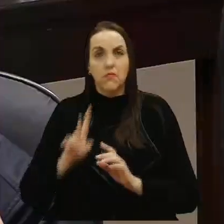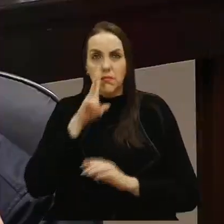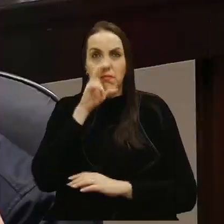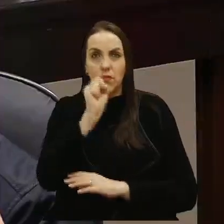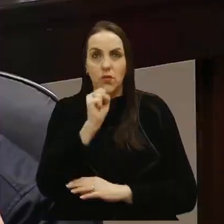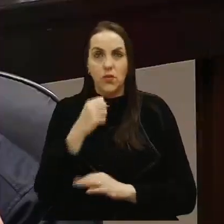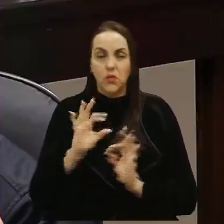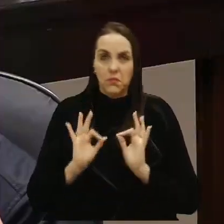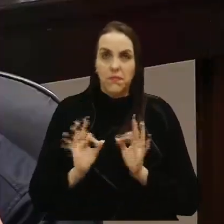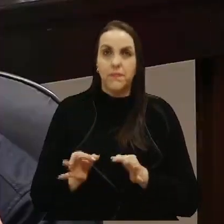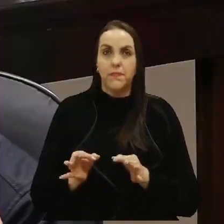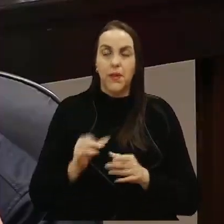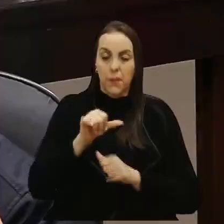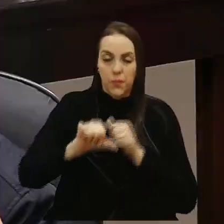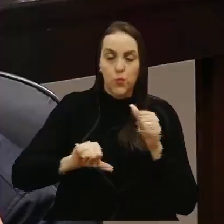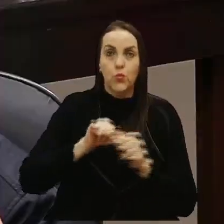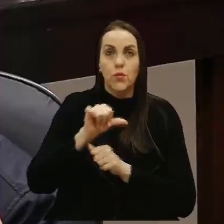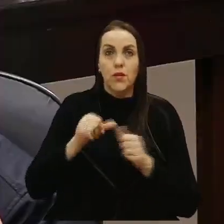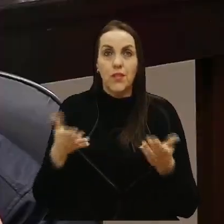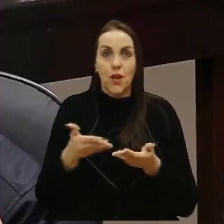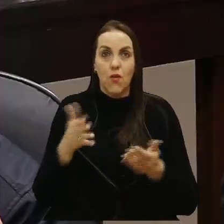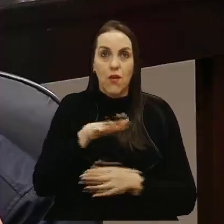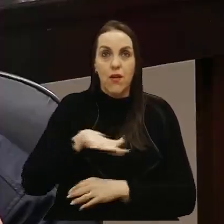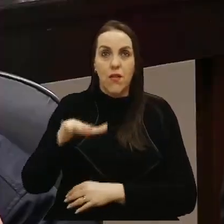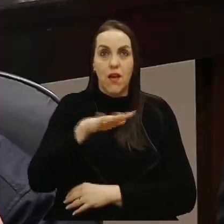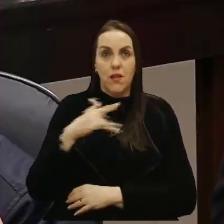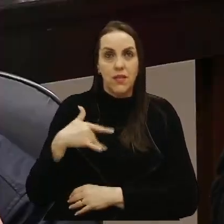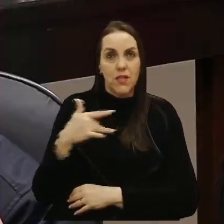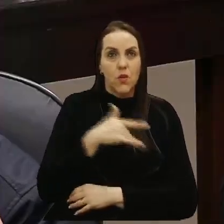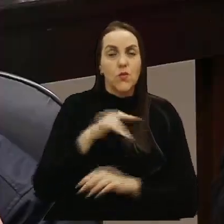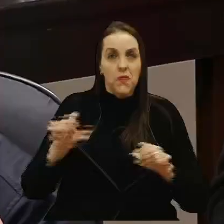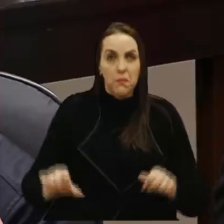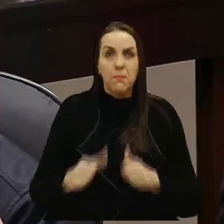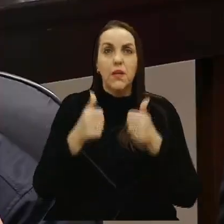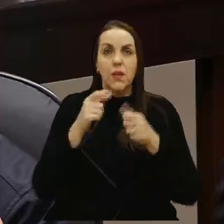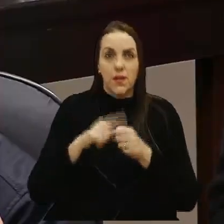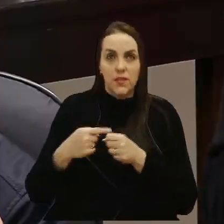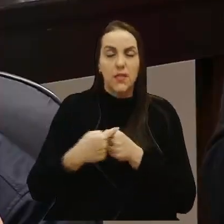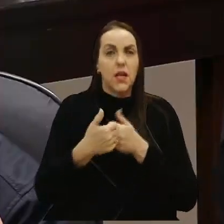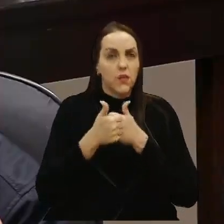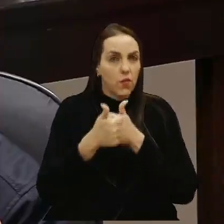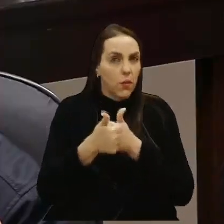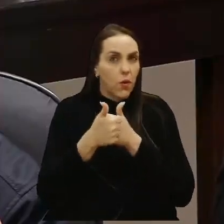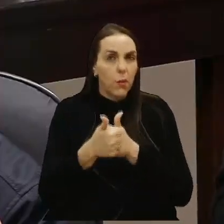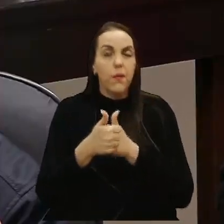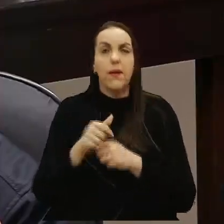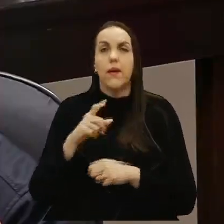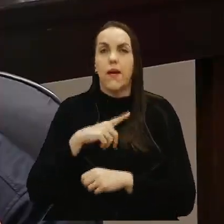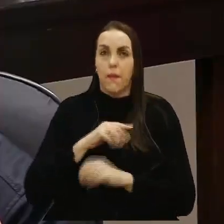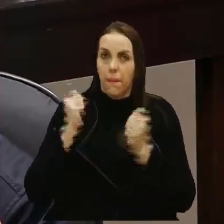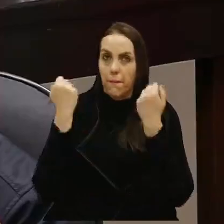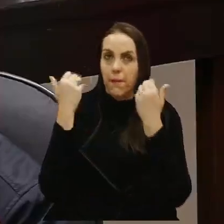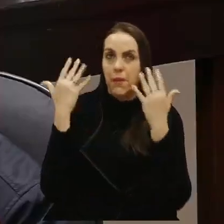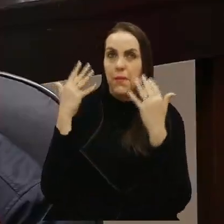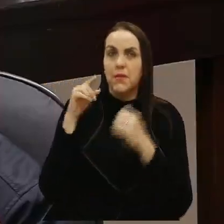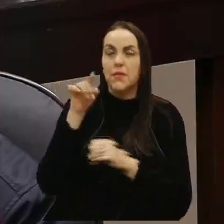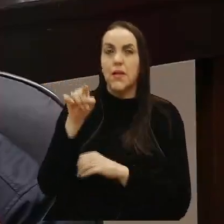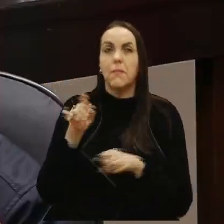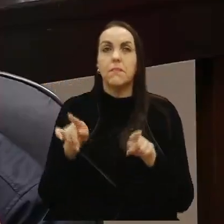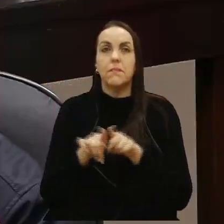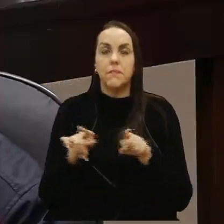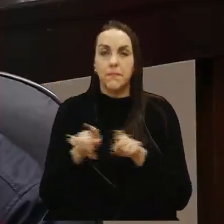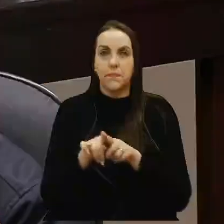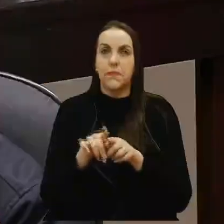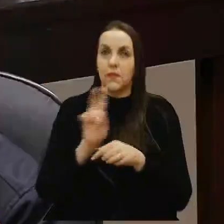gente acredita que essa mudança que teve na saúde vai ser para a melhoria da cidade, a gente vai acompanhar de perto. Fomos lá parabenizar, mas também a